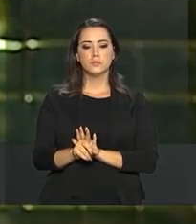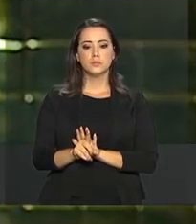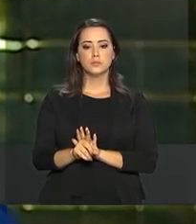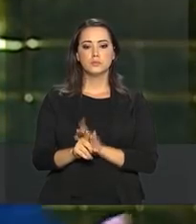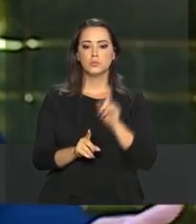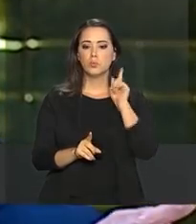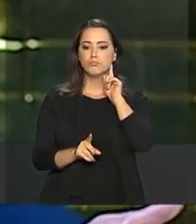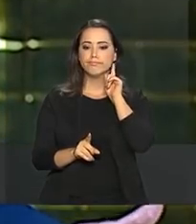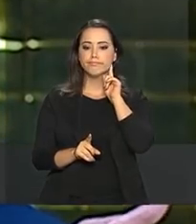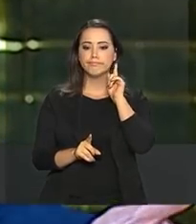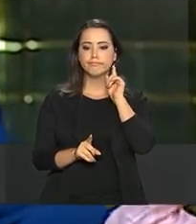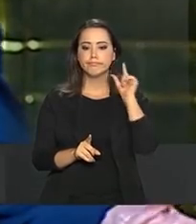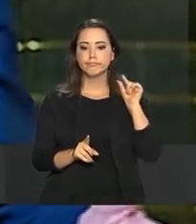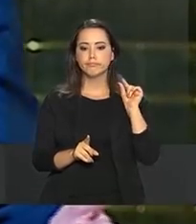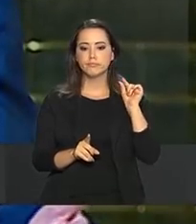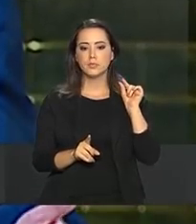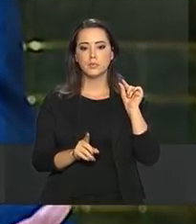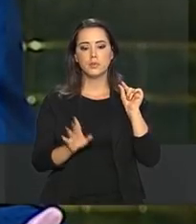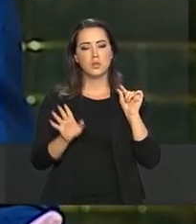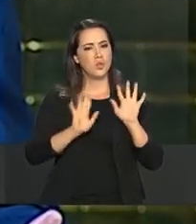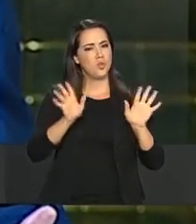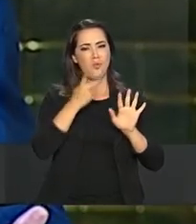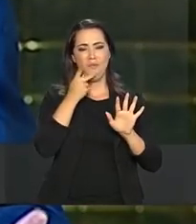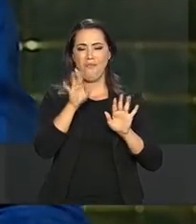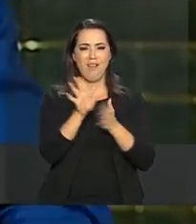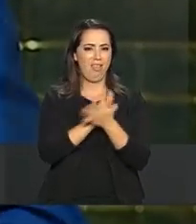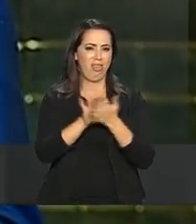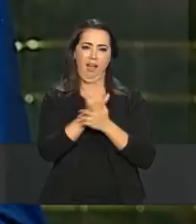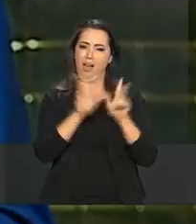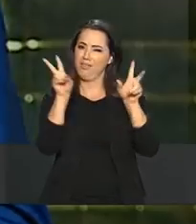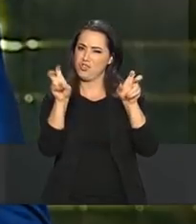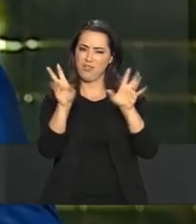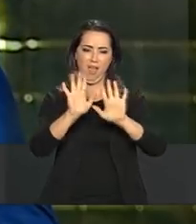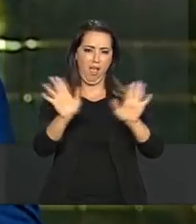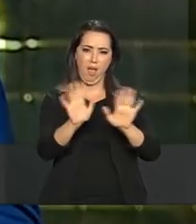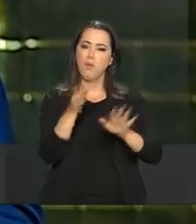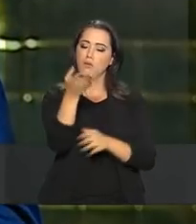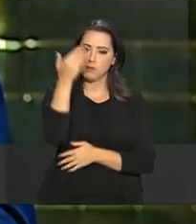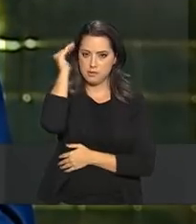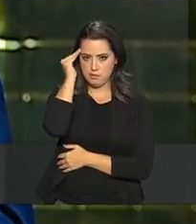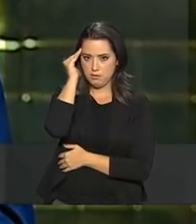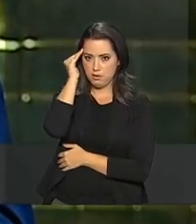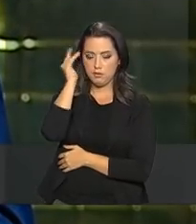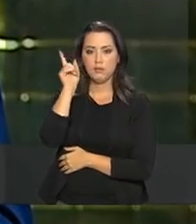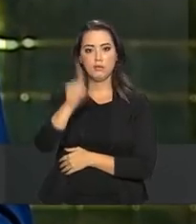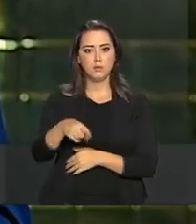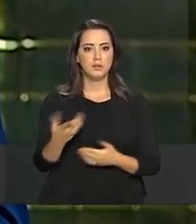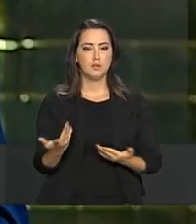não não tratei não trato nenhum assunto com ele não é vocês hão de compreender